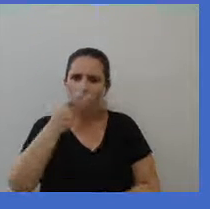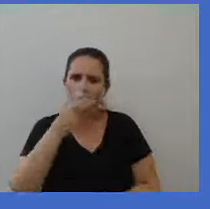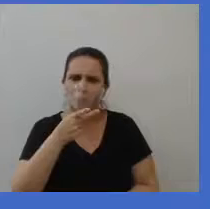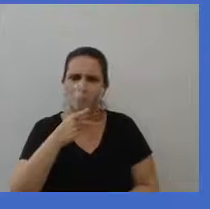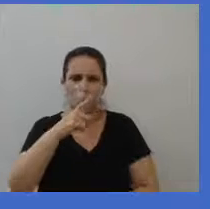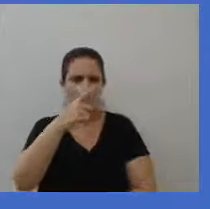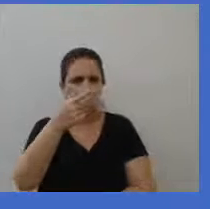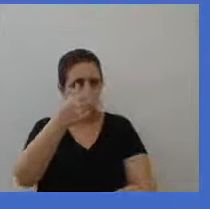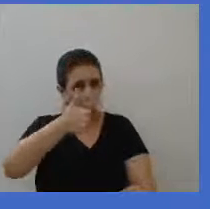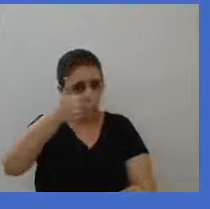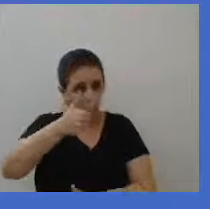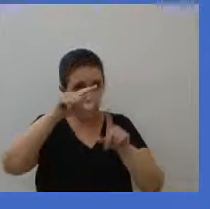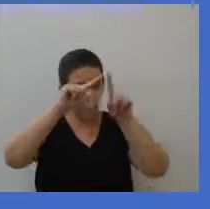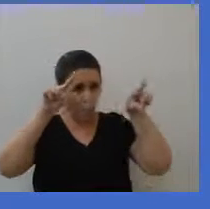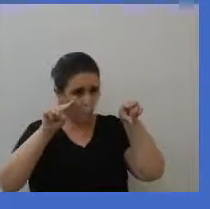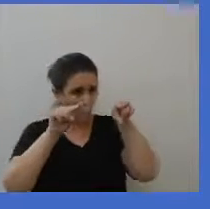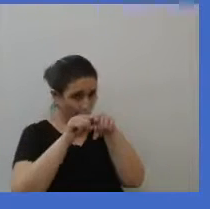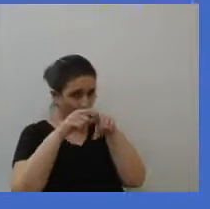nós